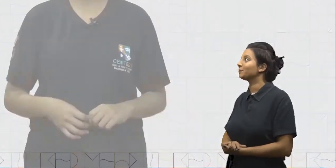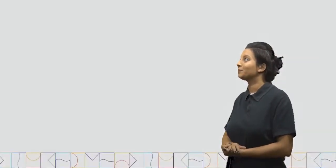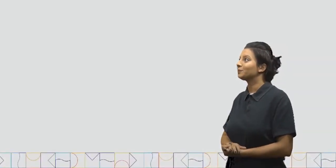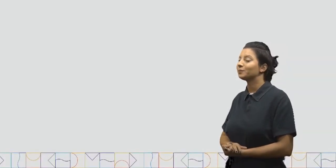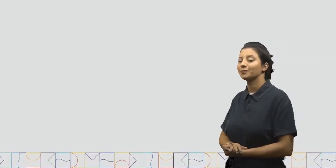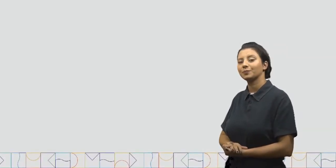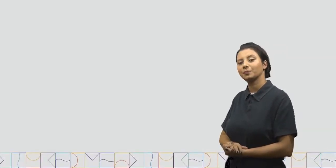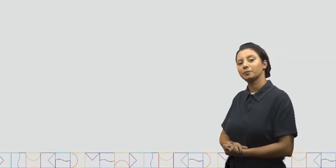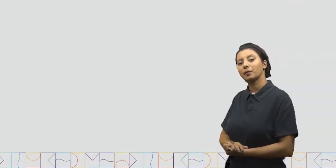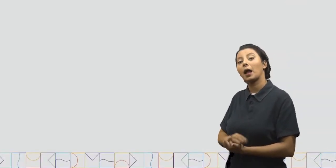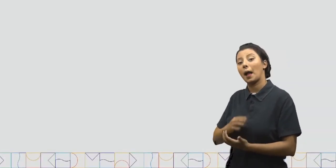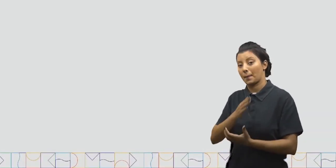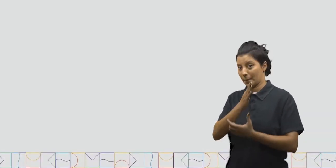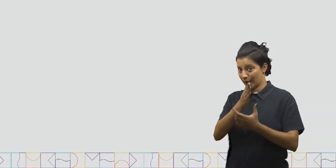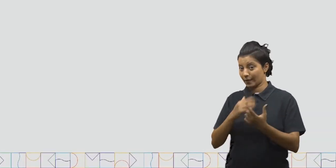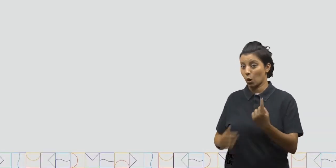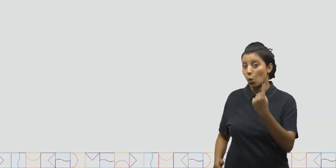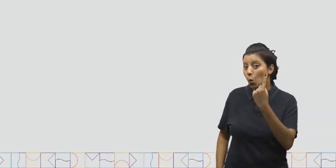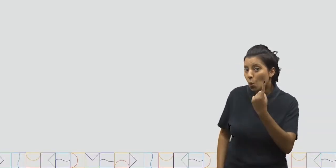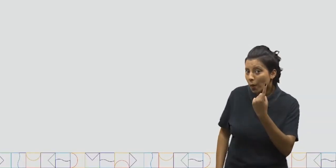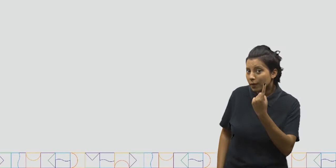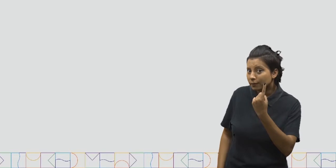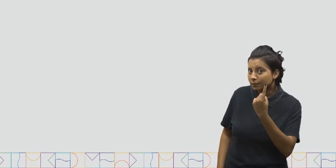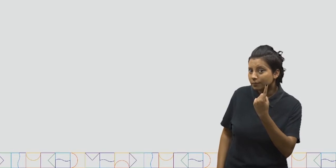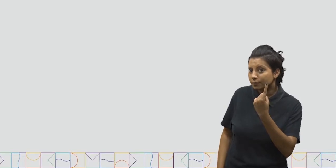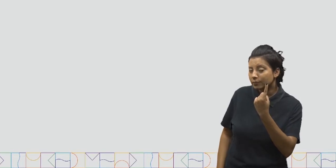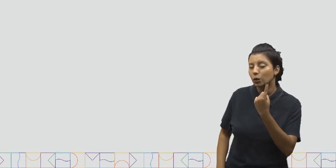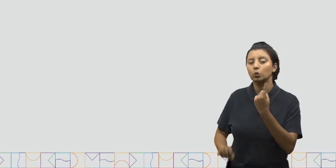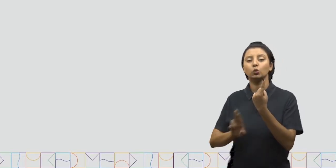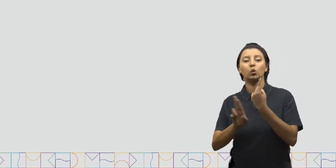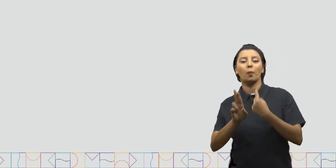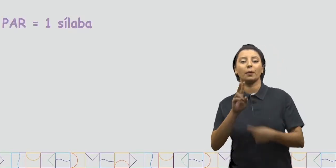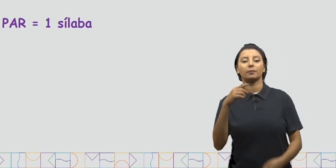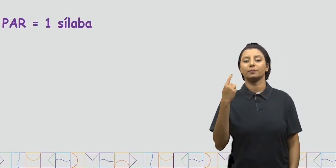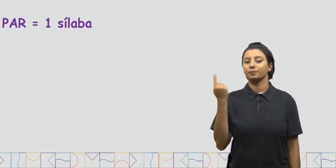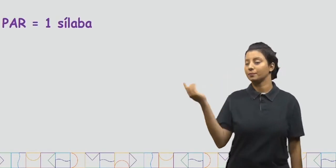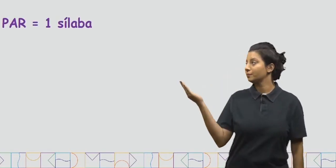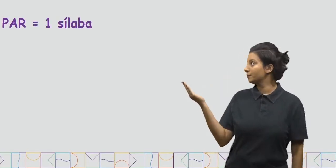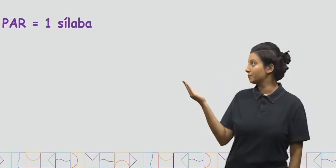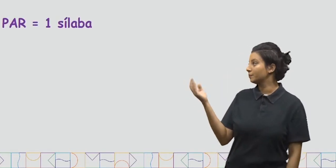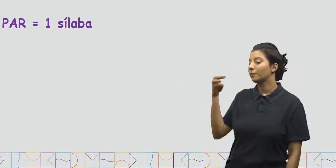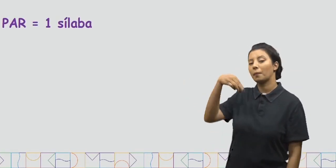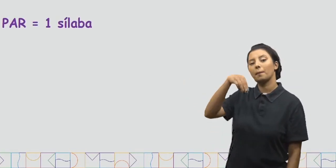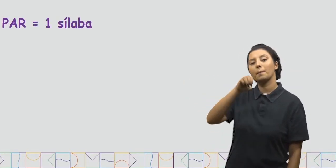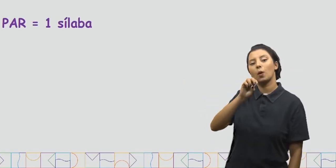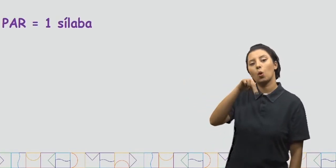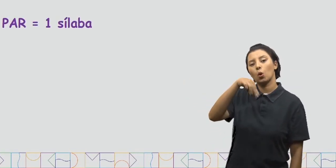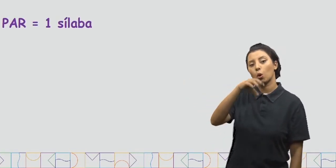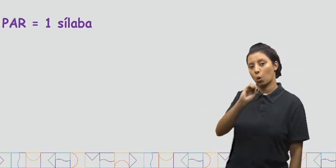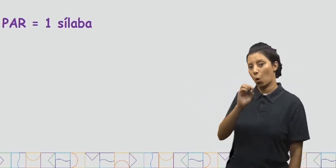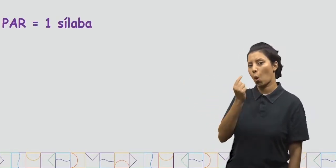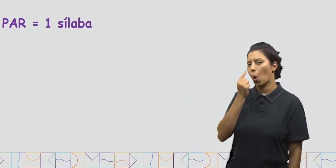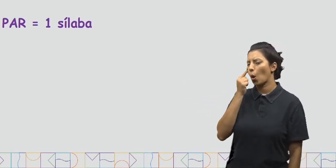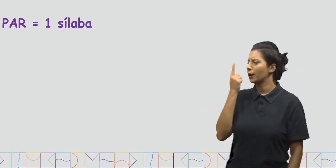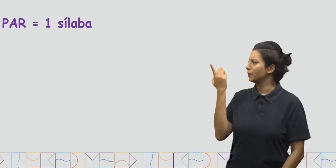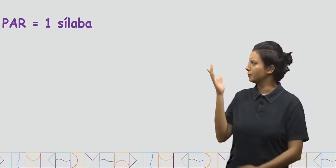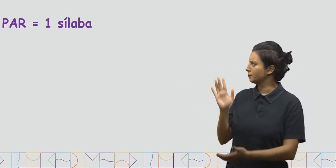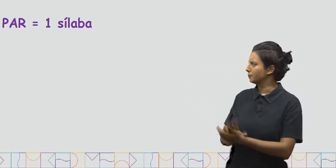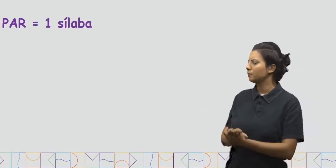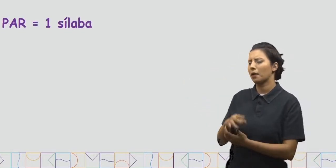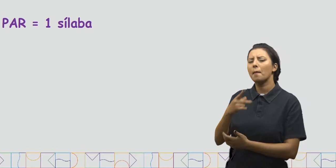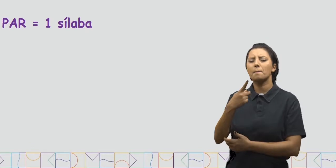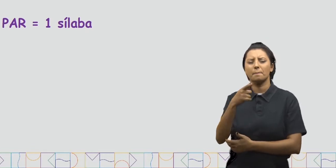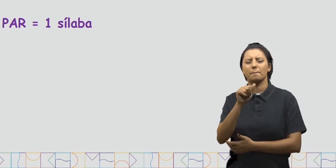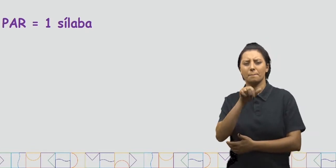classificações. Quando uma palavra tem uma sílaba, a chamamos de monossílaba. Observe a palavra par.